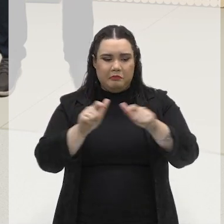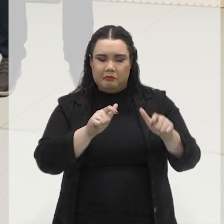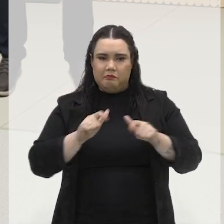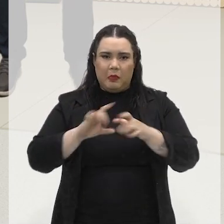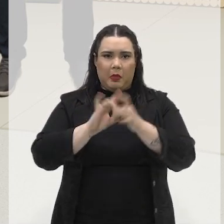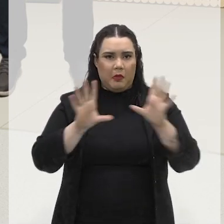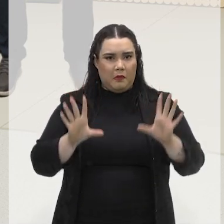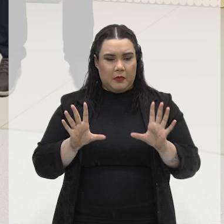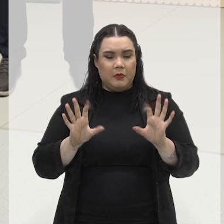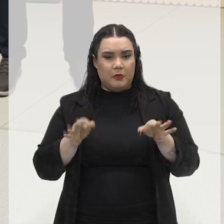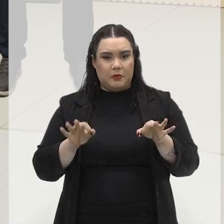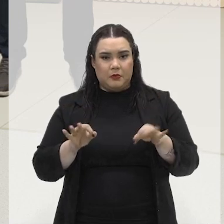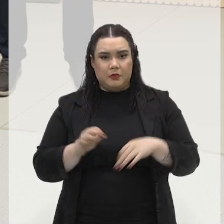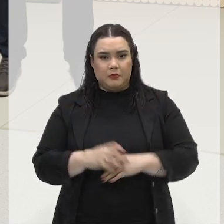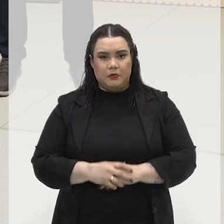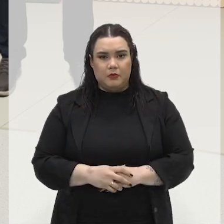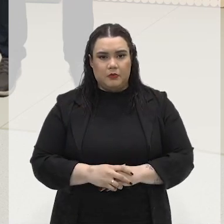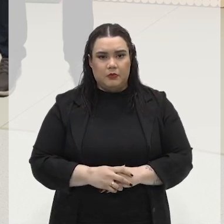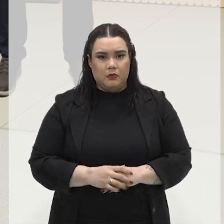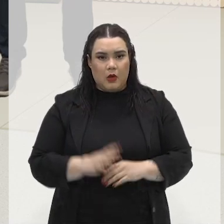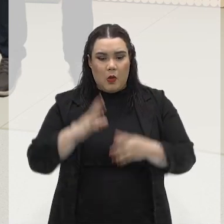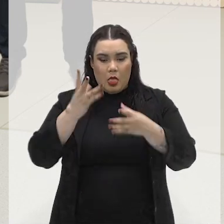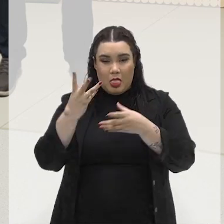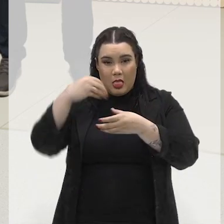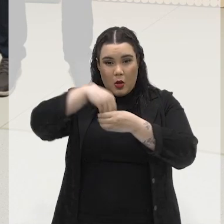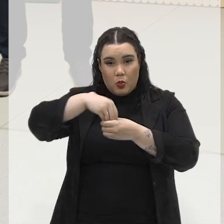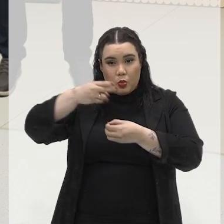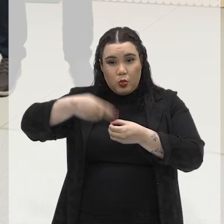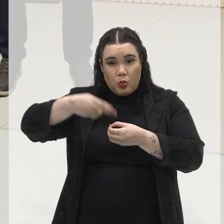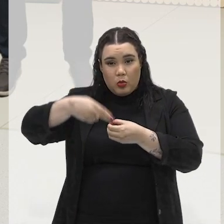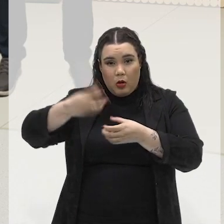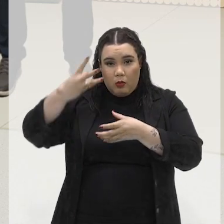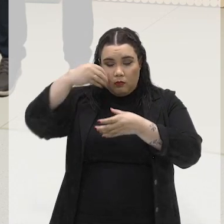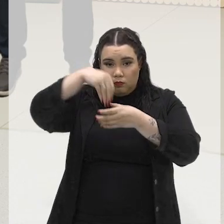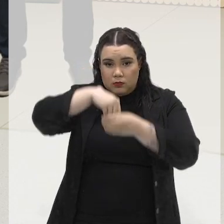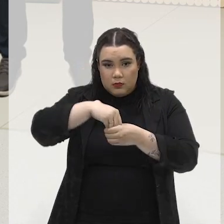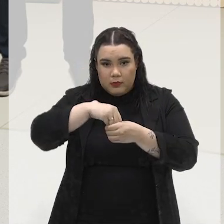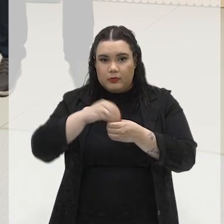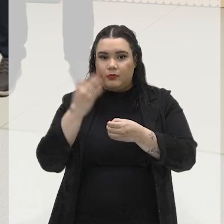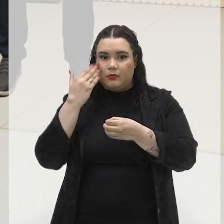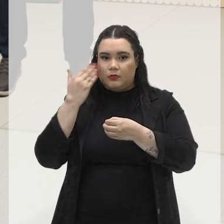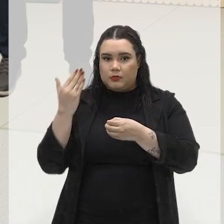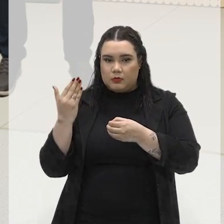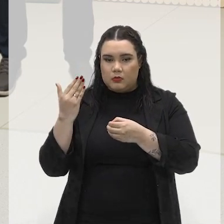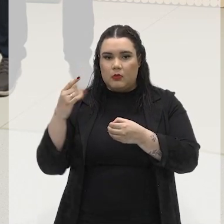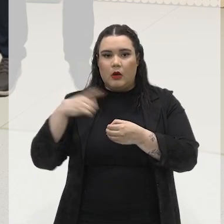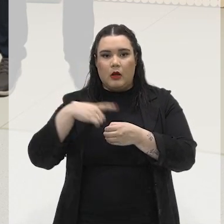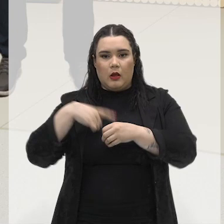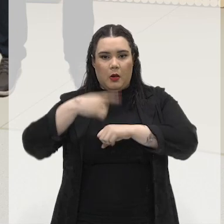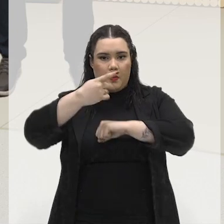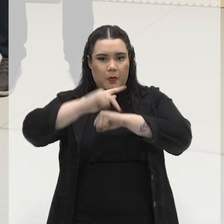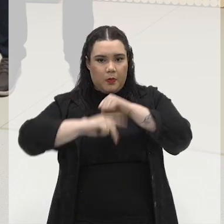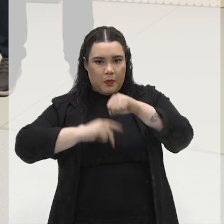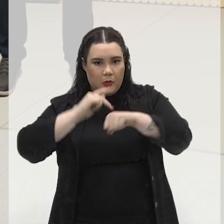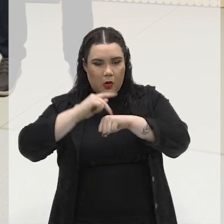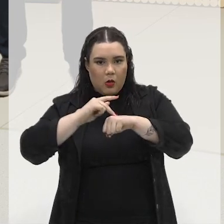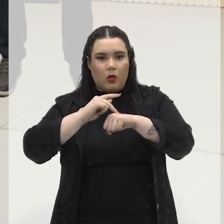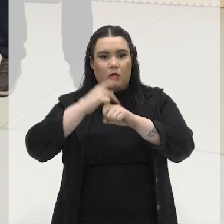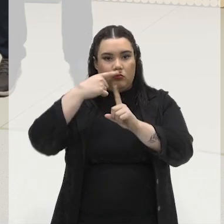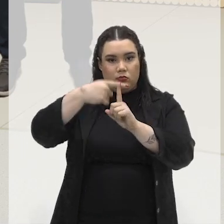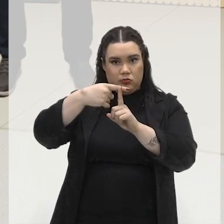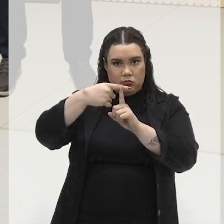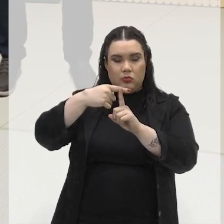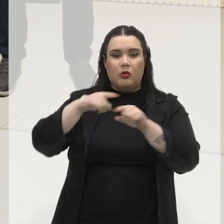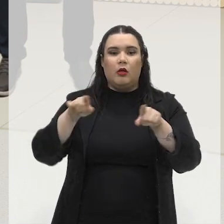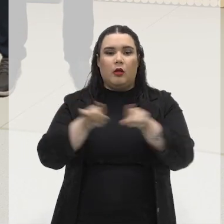mesmo tempo, pessoal. Então, quando a gente vai lá para o núcleo, ó, a gente vê que lá no núcleo nós temos prótons e nós temos nêutrons. Olha aí, ó,